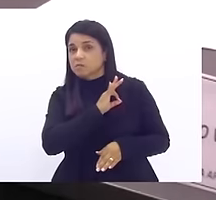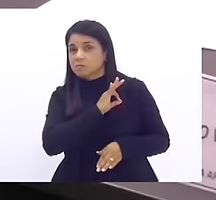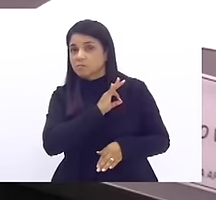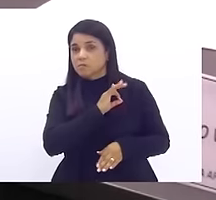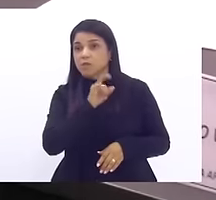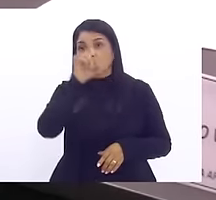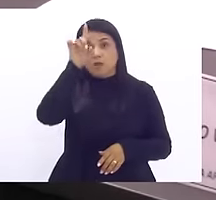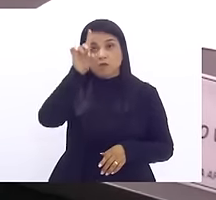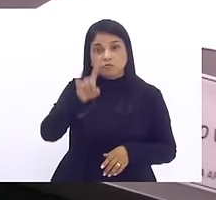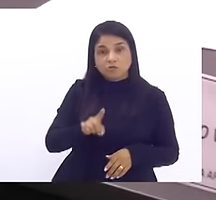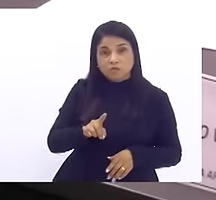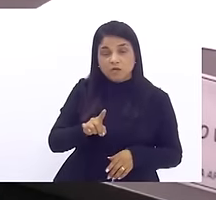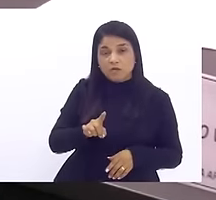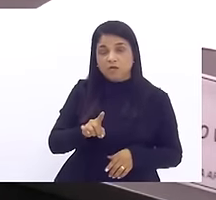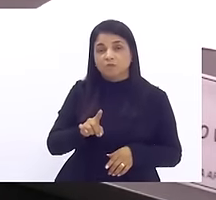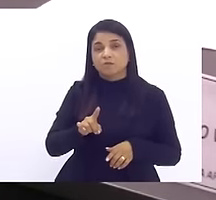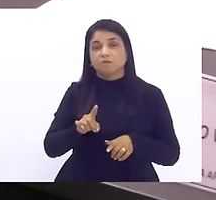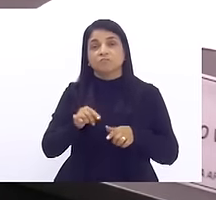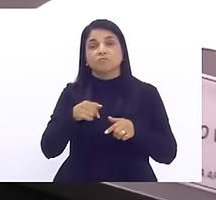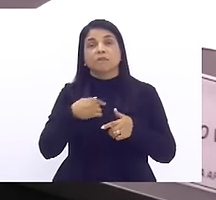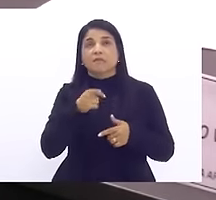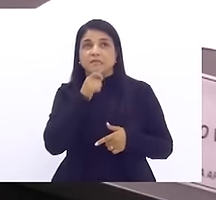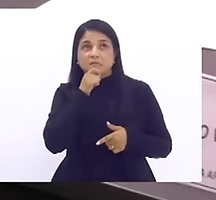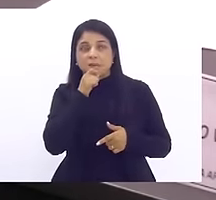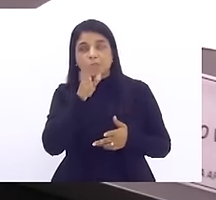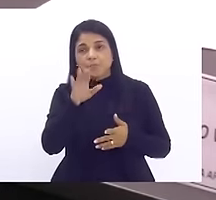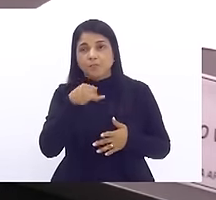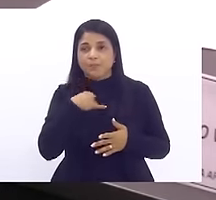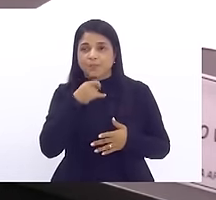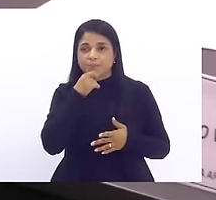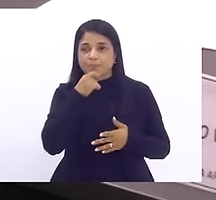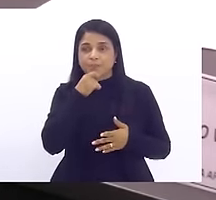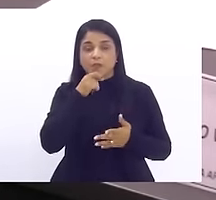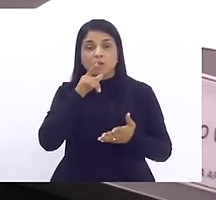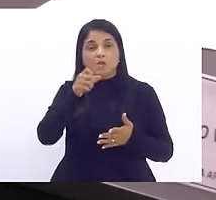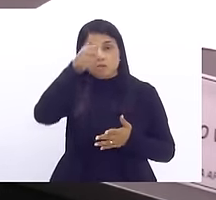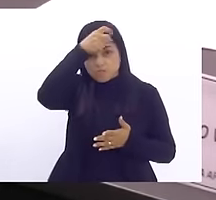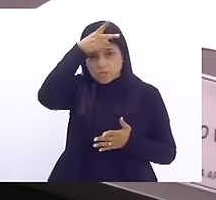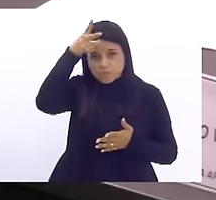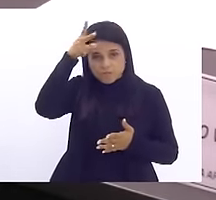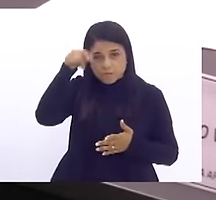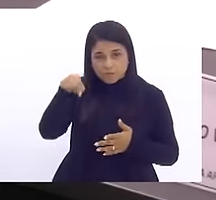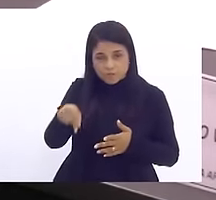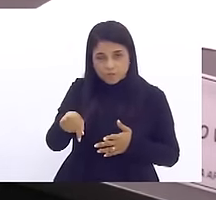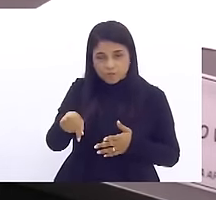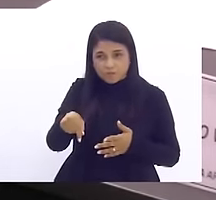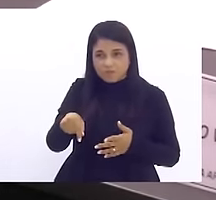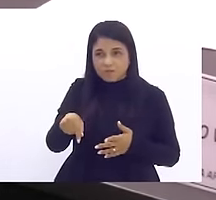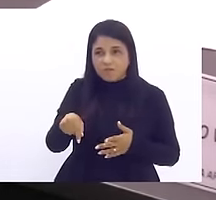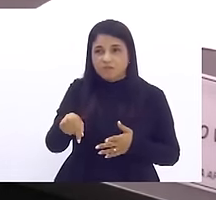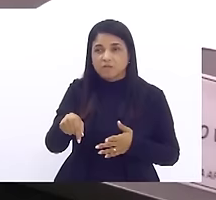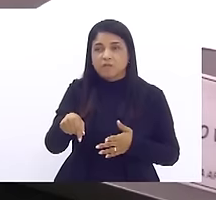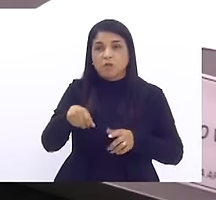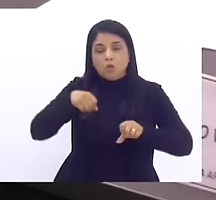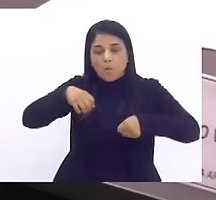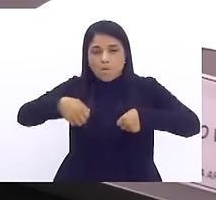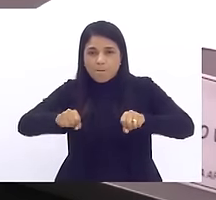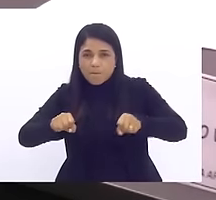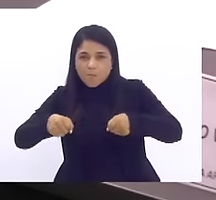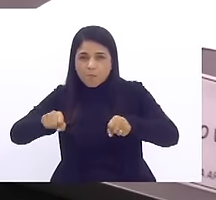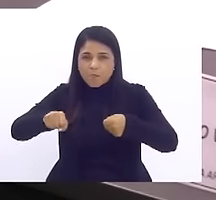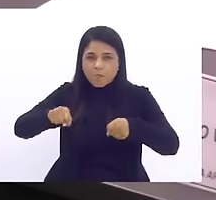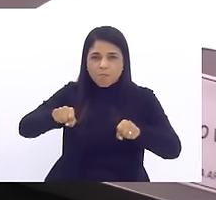o direito da gente fazer algumas infrações municipais por exemplo a inflação Municipal do do do motociclista